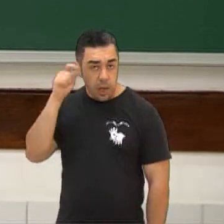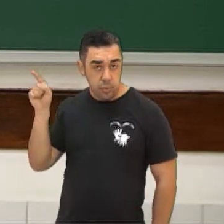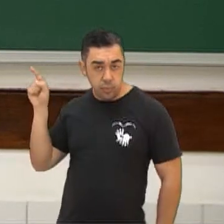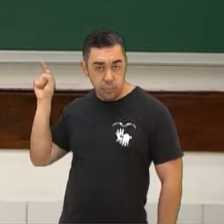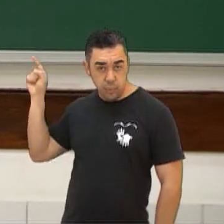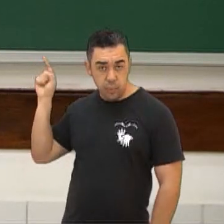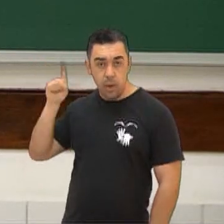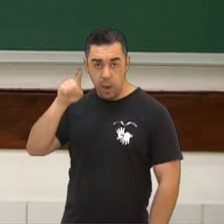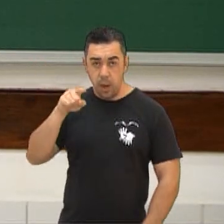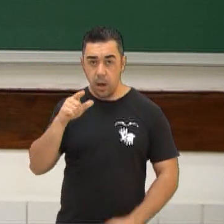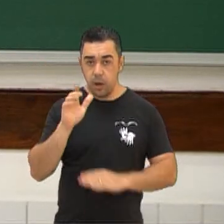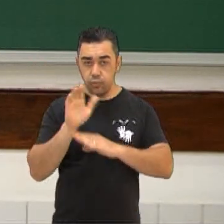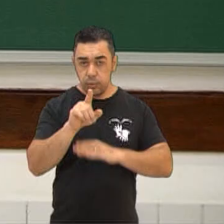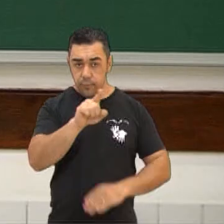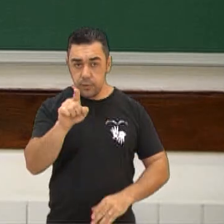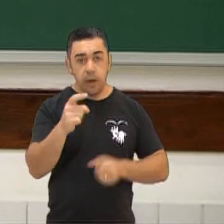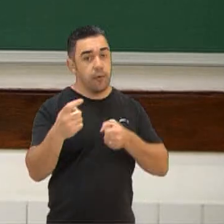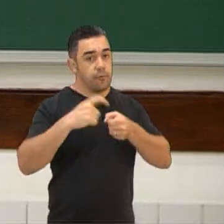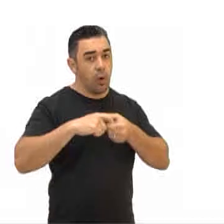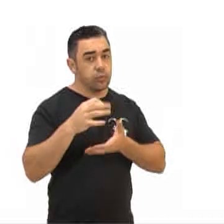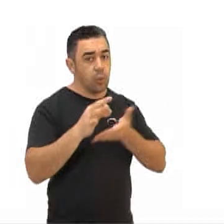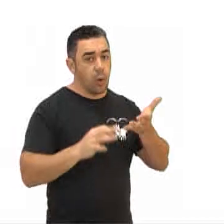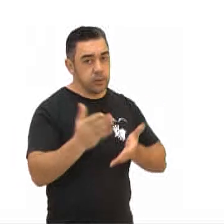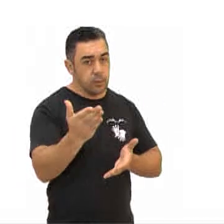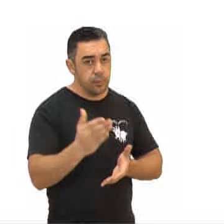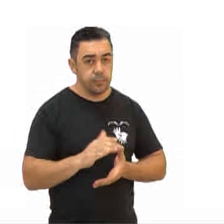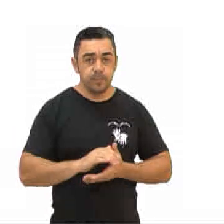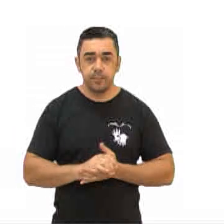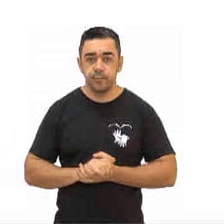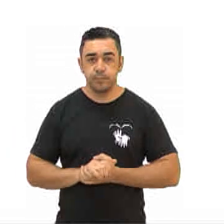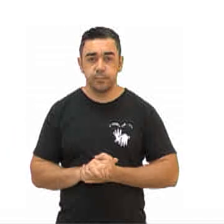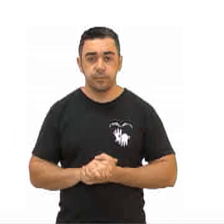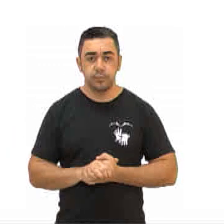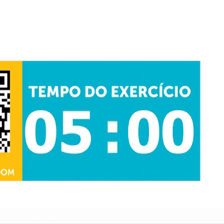suas âncoras. Já volto comentando o gabarito com vocês.